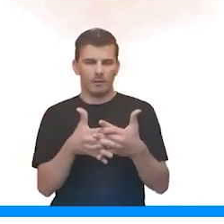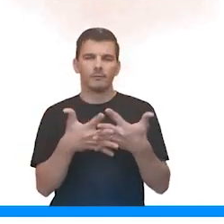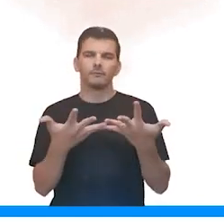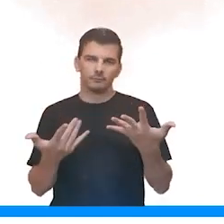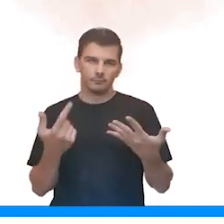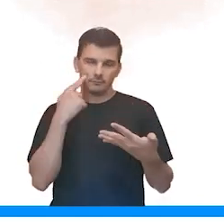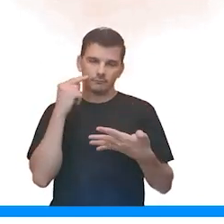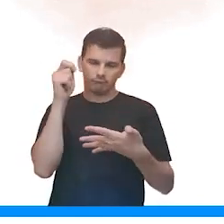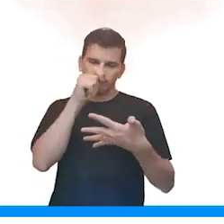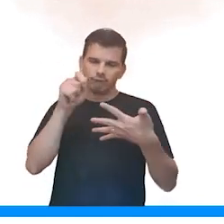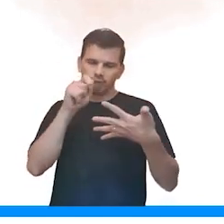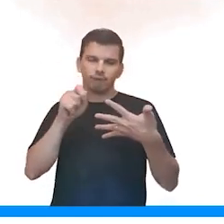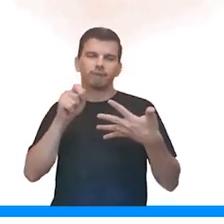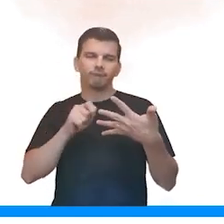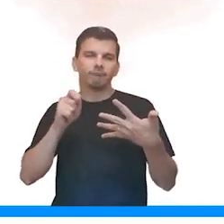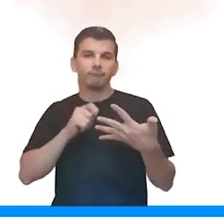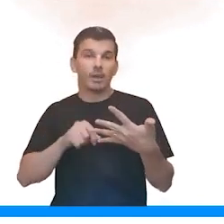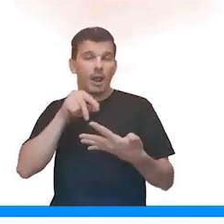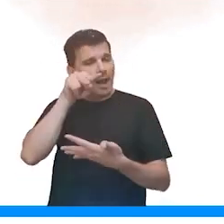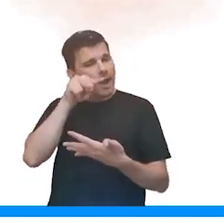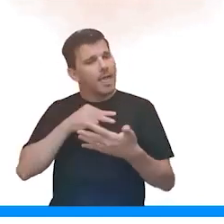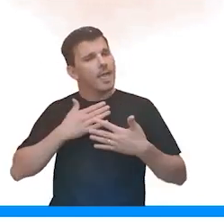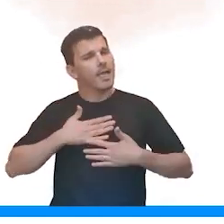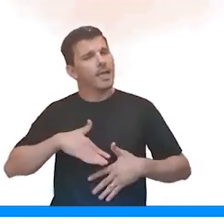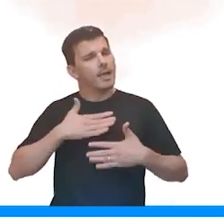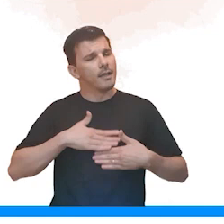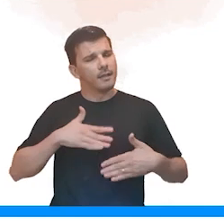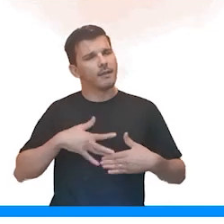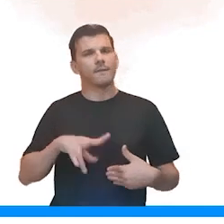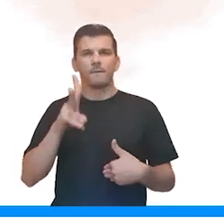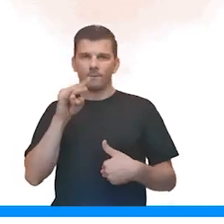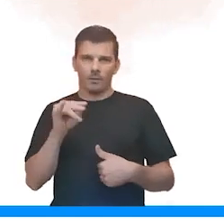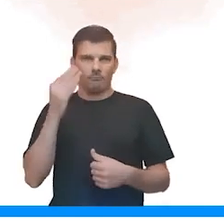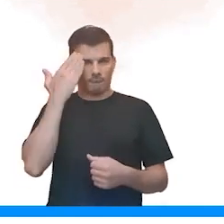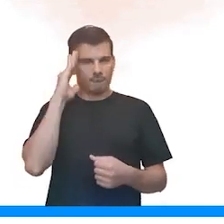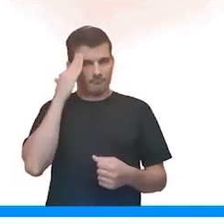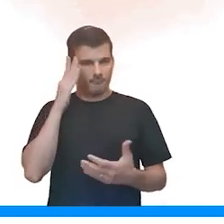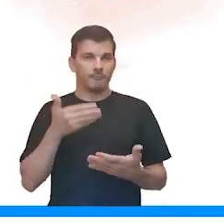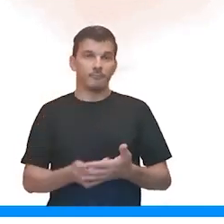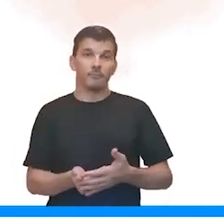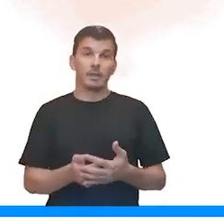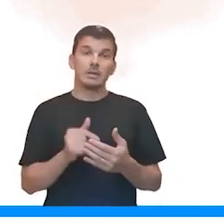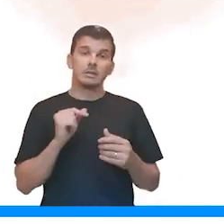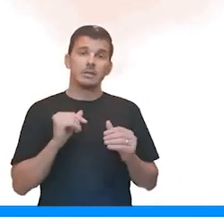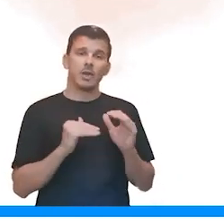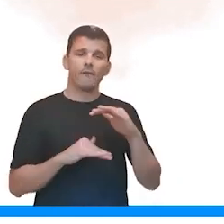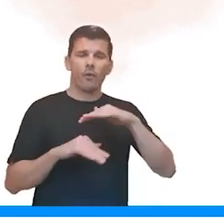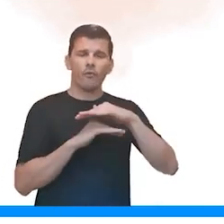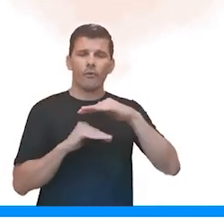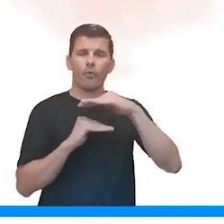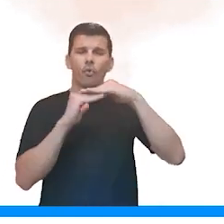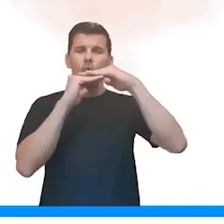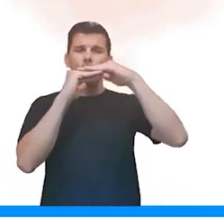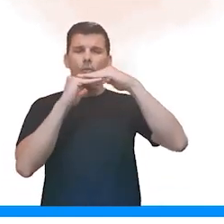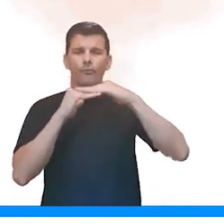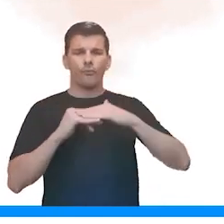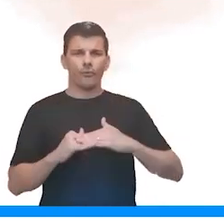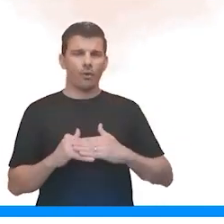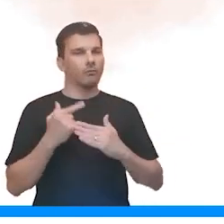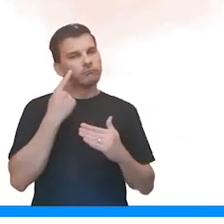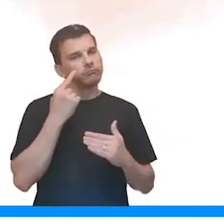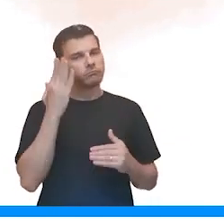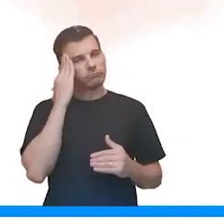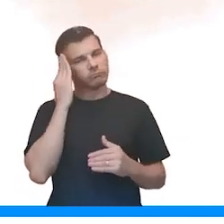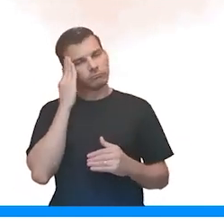quando não troca calor. Realizar trabalho, não, recebe trabalho, não realiza trabalho, né? É um sistema isométrico quando não realiza trabalho. Quando aumenta a